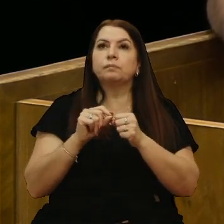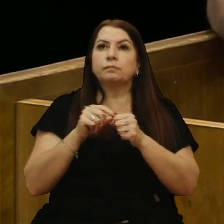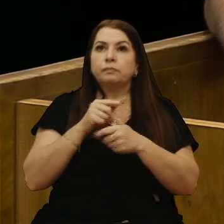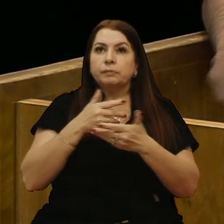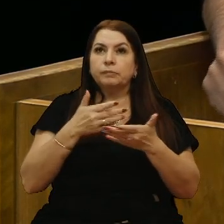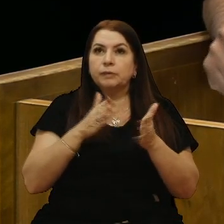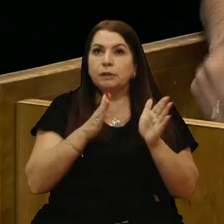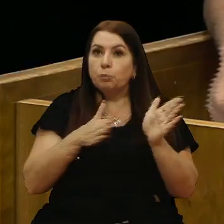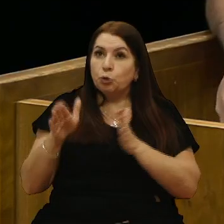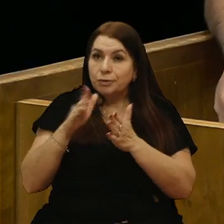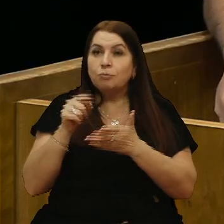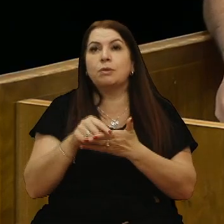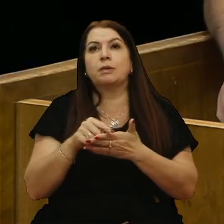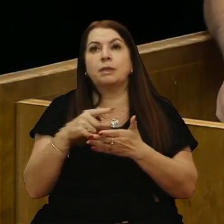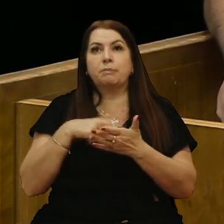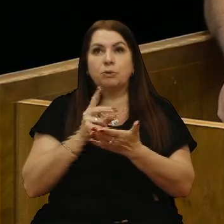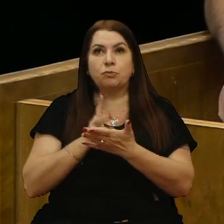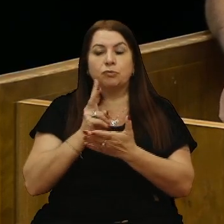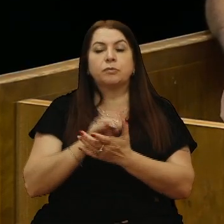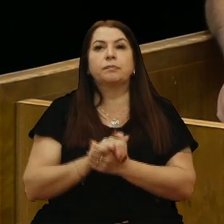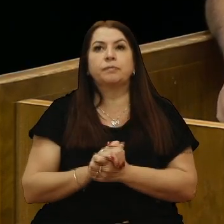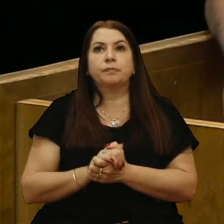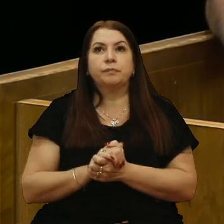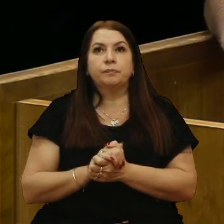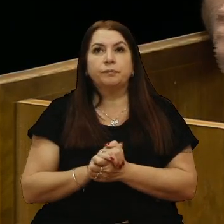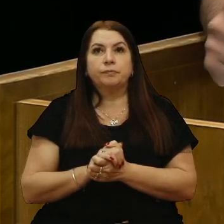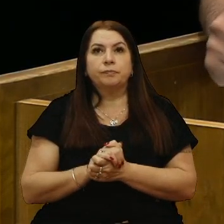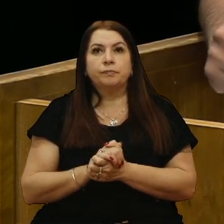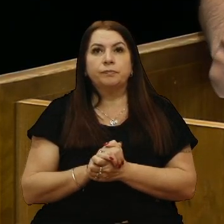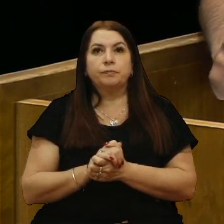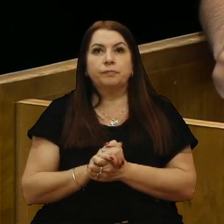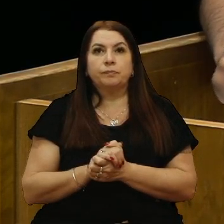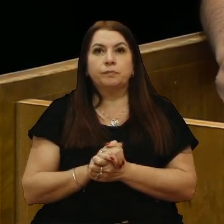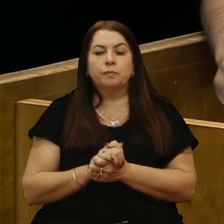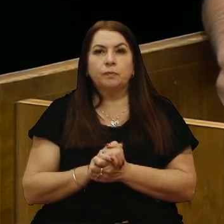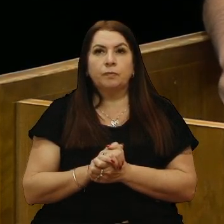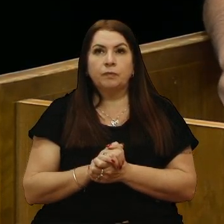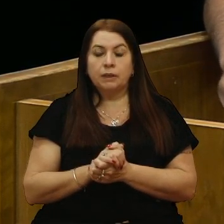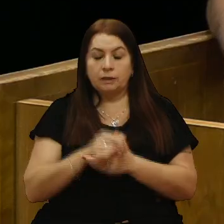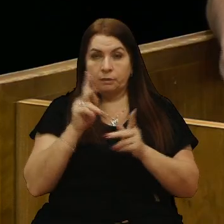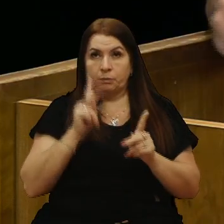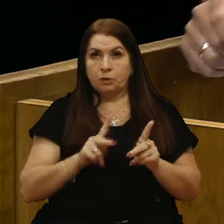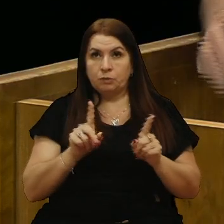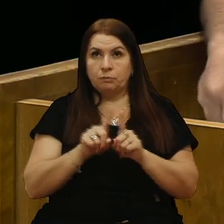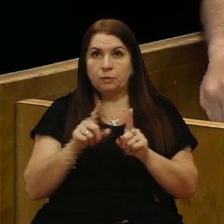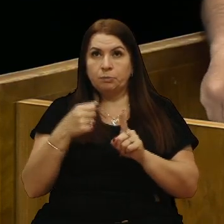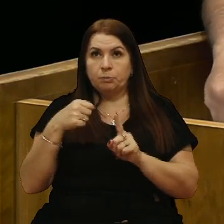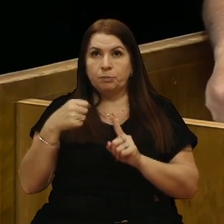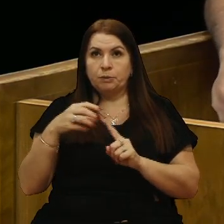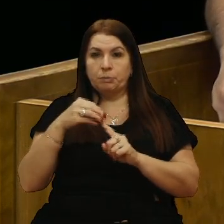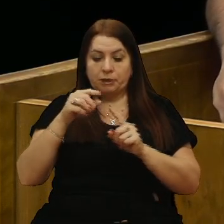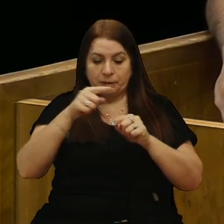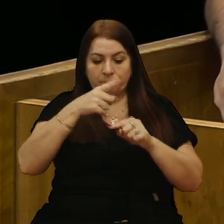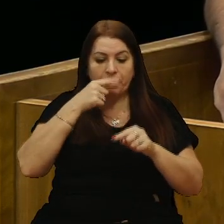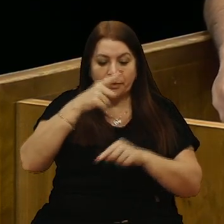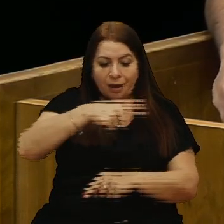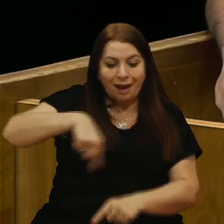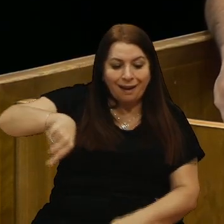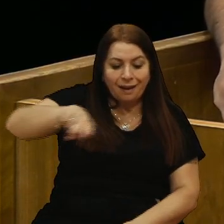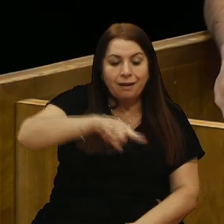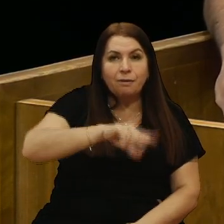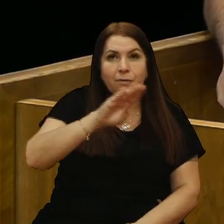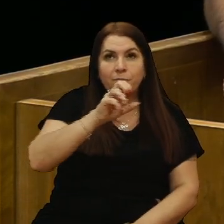lá, e nós temos que continuar com isso. Então, o pessoal ali, principalmente das bacias